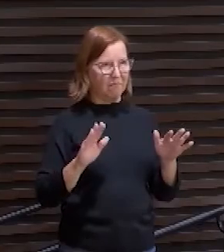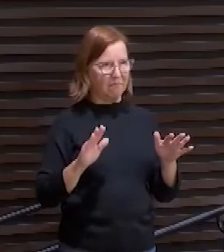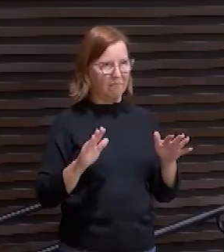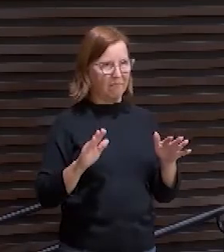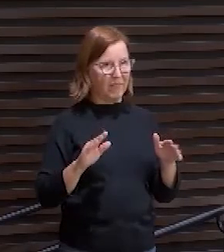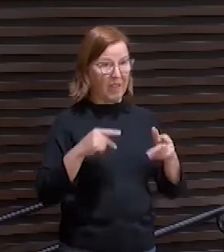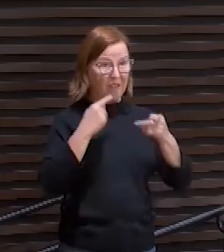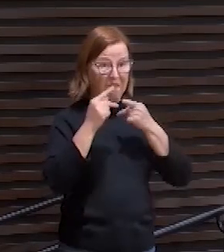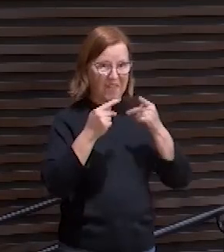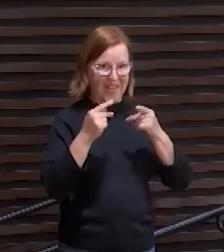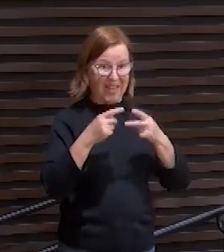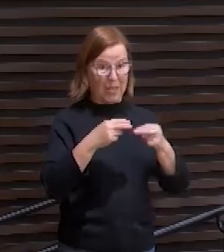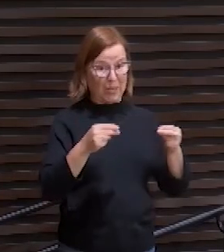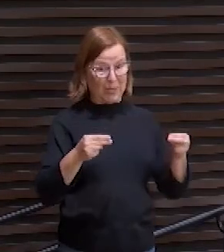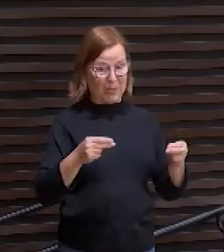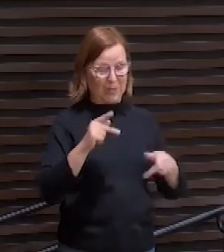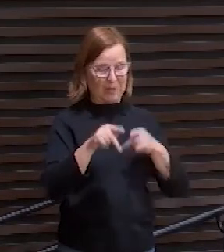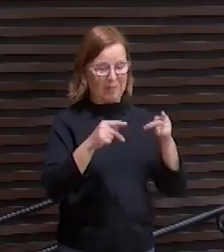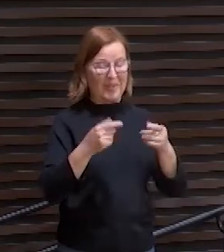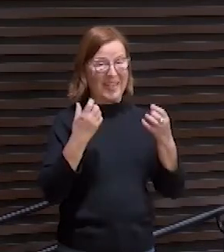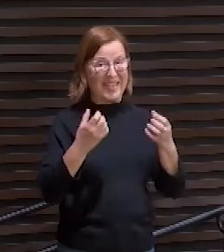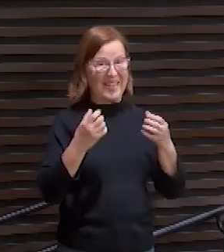falar aquilo que as pessoas querem ouvir.